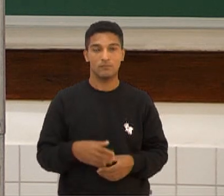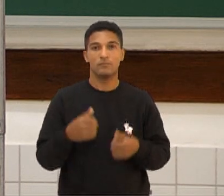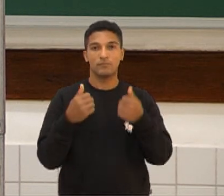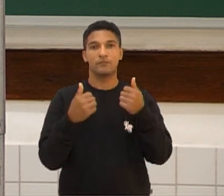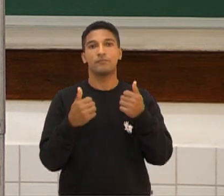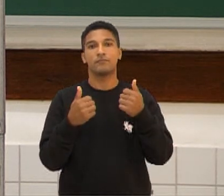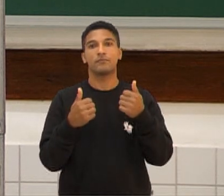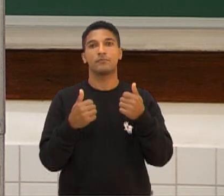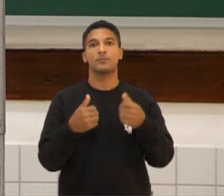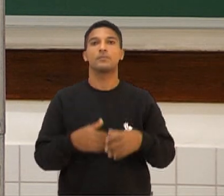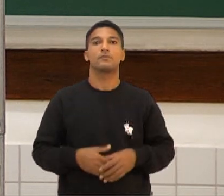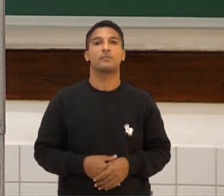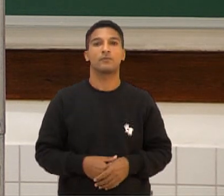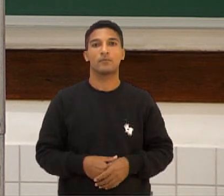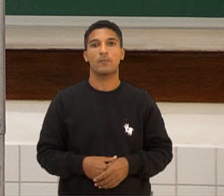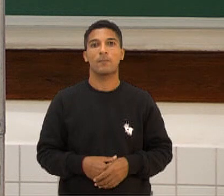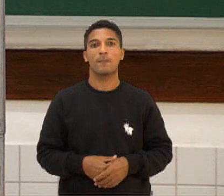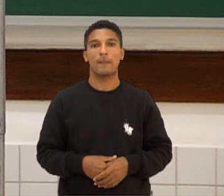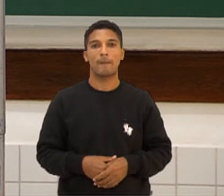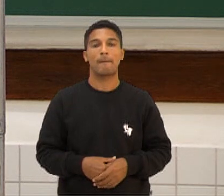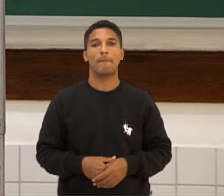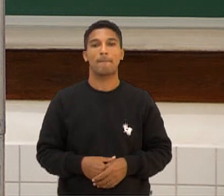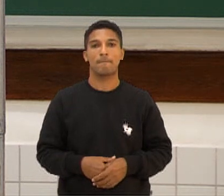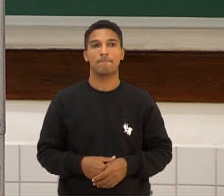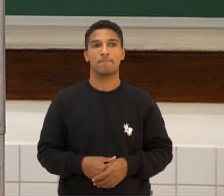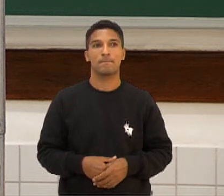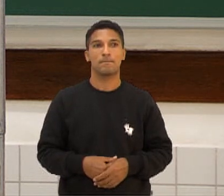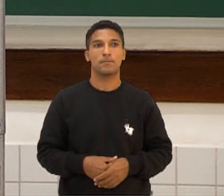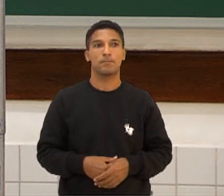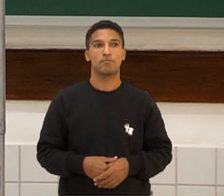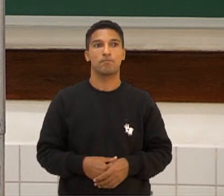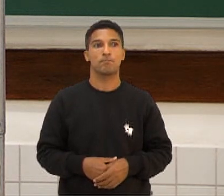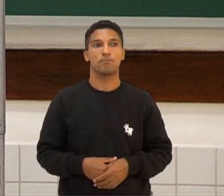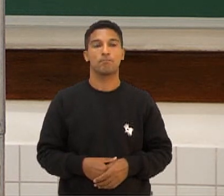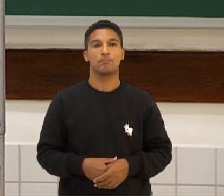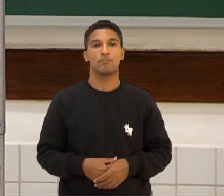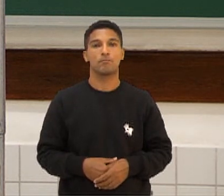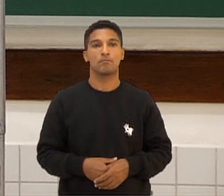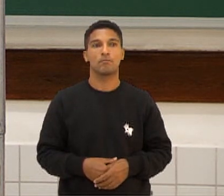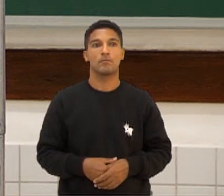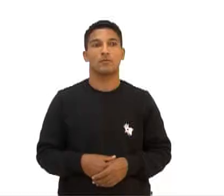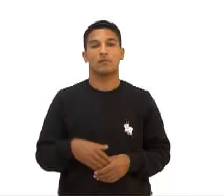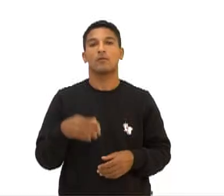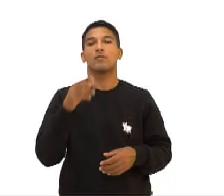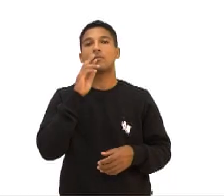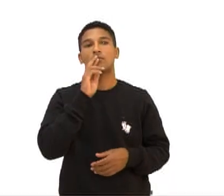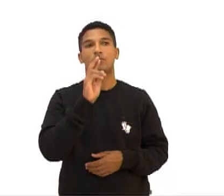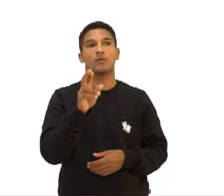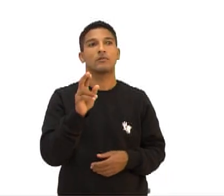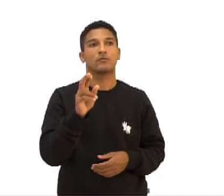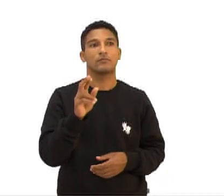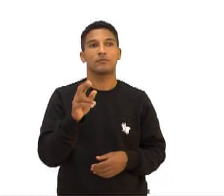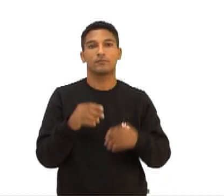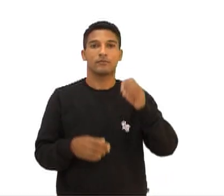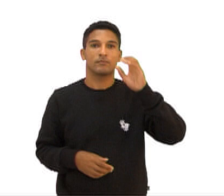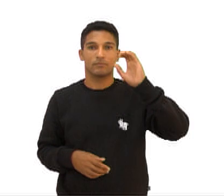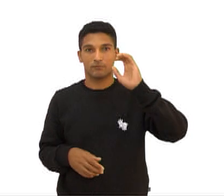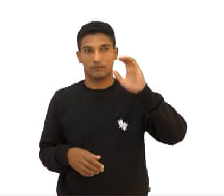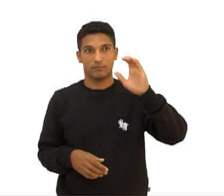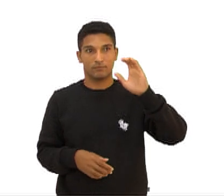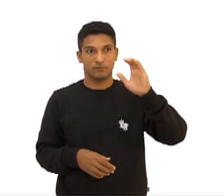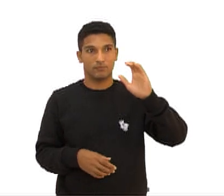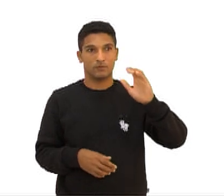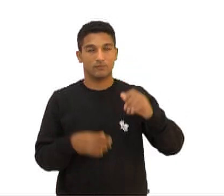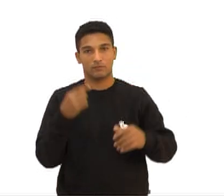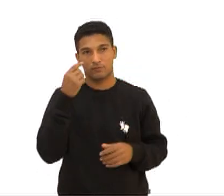tranquilinhos, né? Nossa, professora, é muito fácil esse. Claro que é, né? Então, seria a, se, que, o